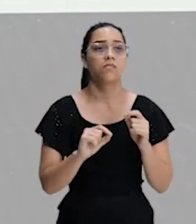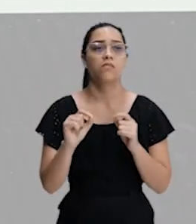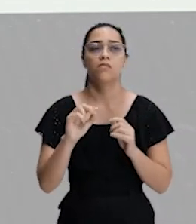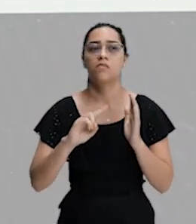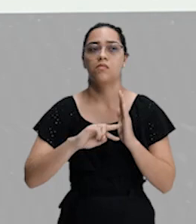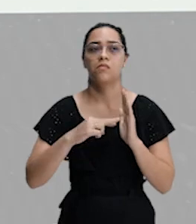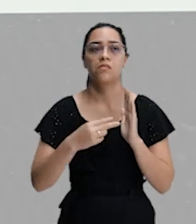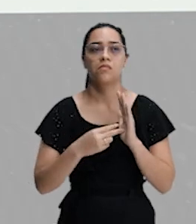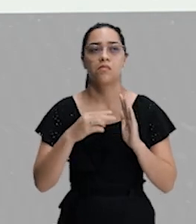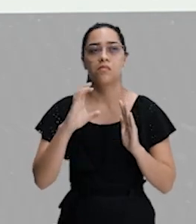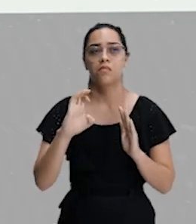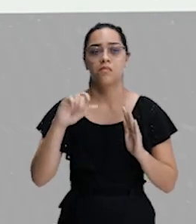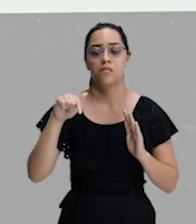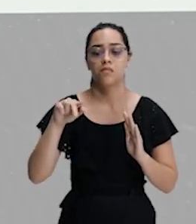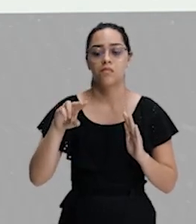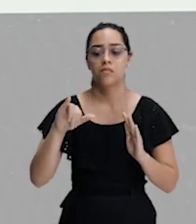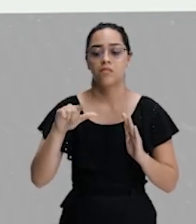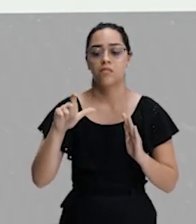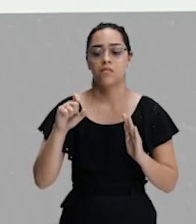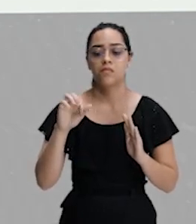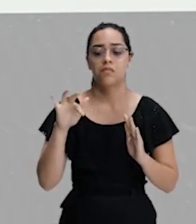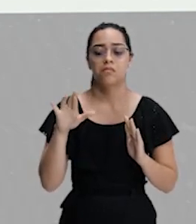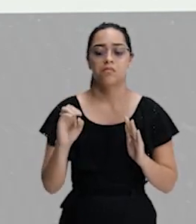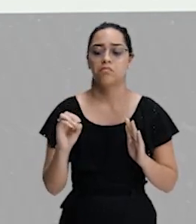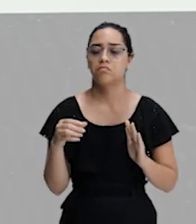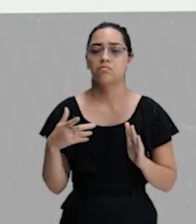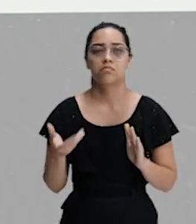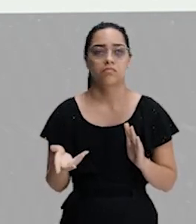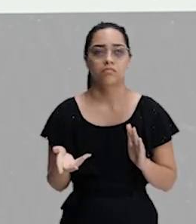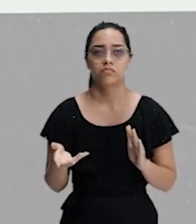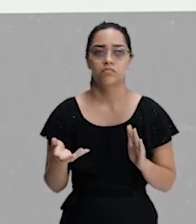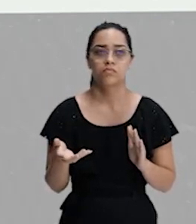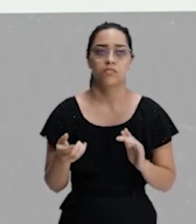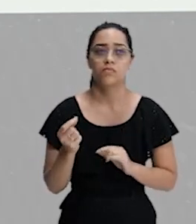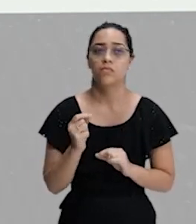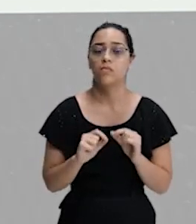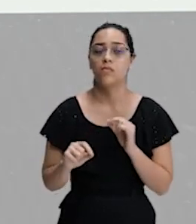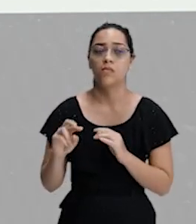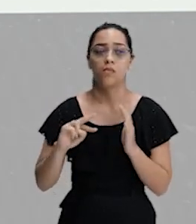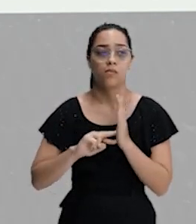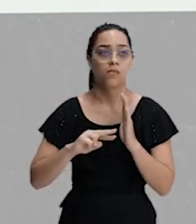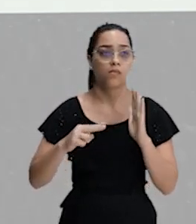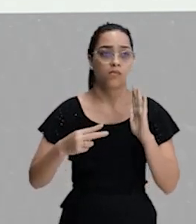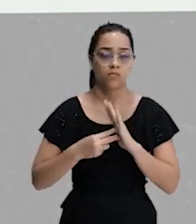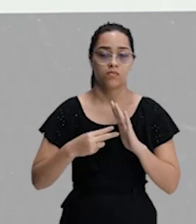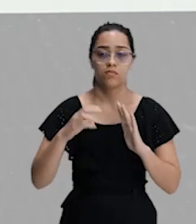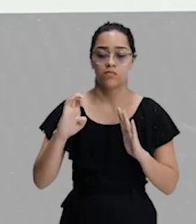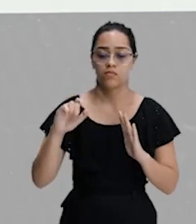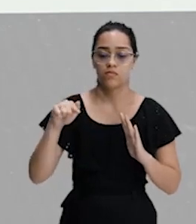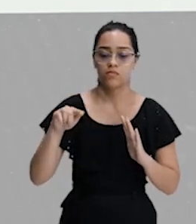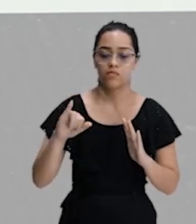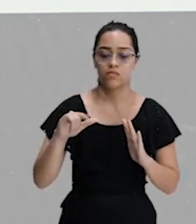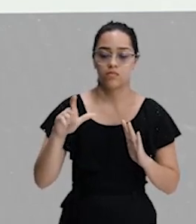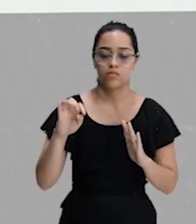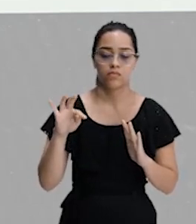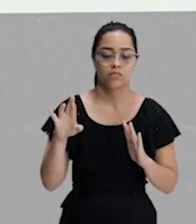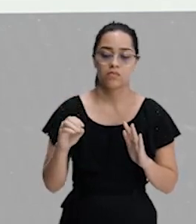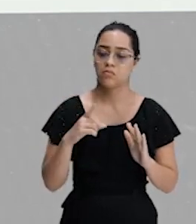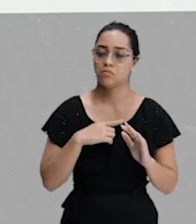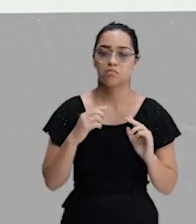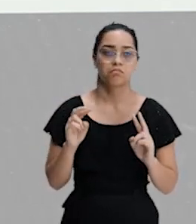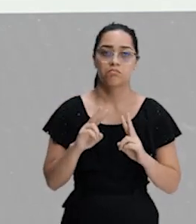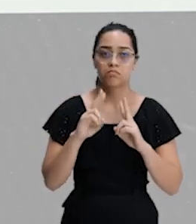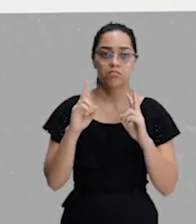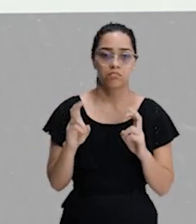aqui. Só ele falou de cilindro equilátero. Tá? O que é um cilindro equilátero? O que trata